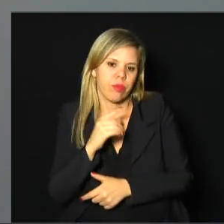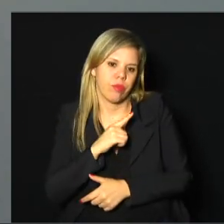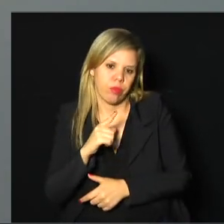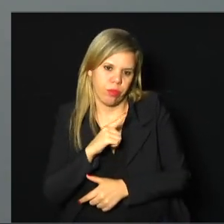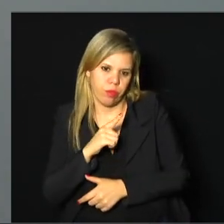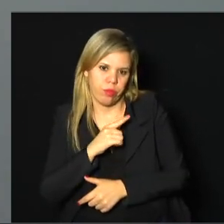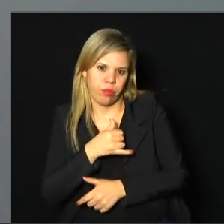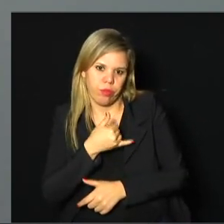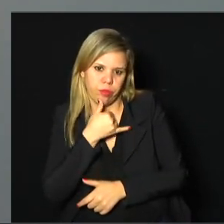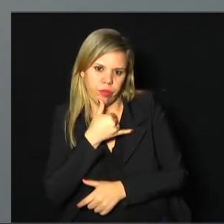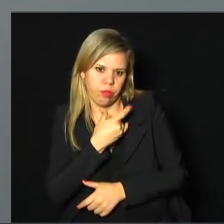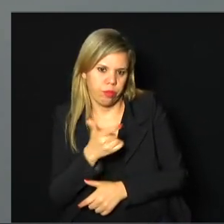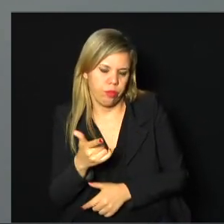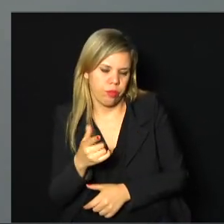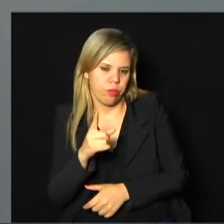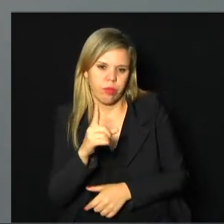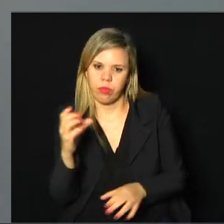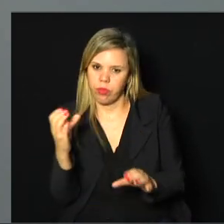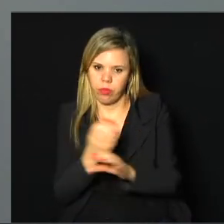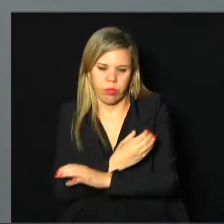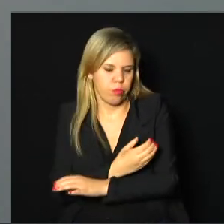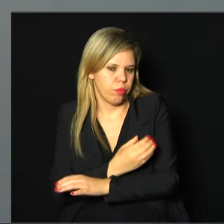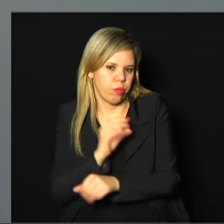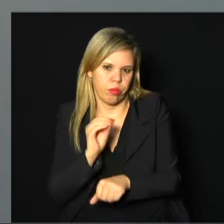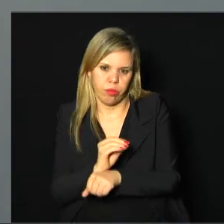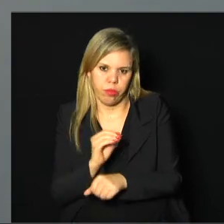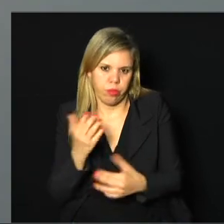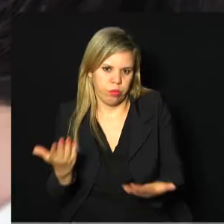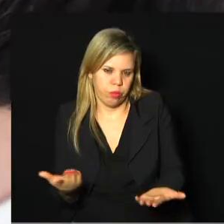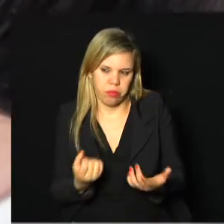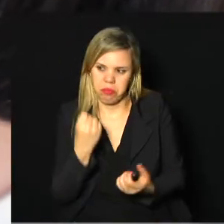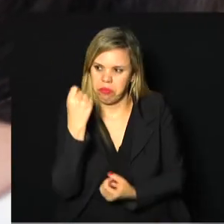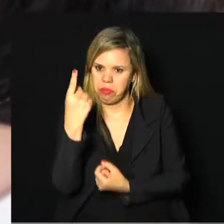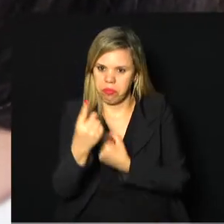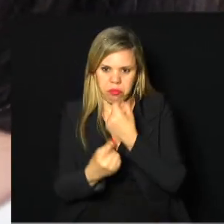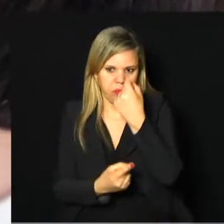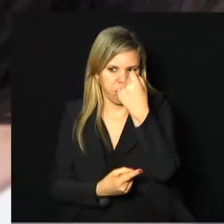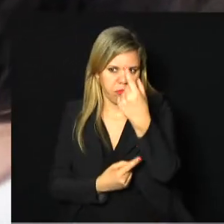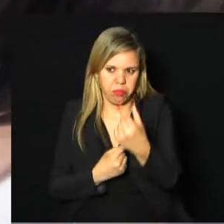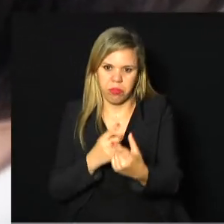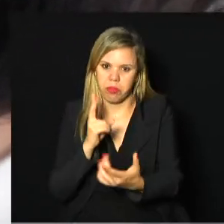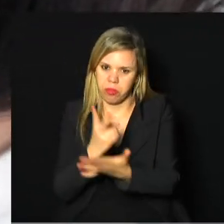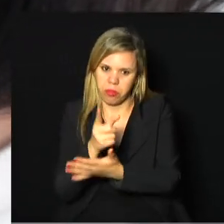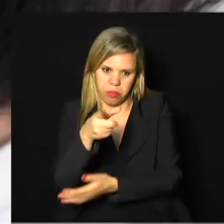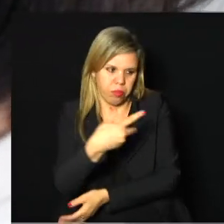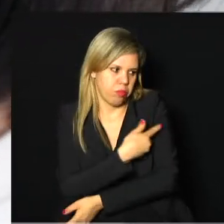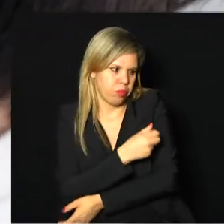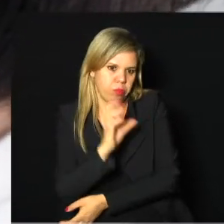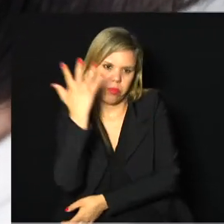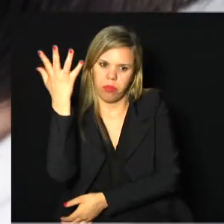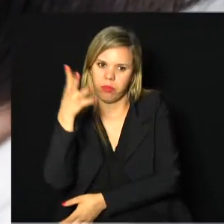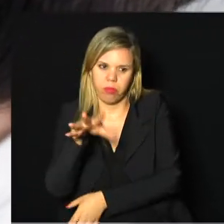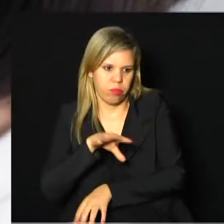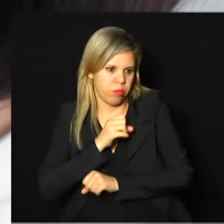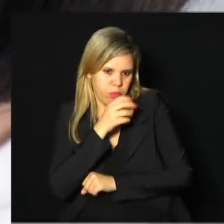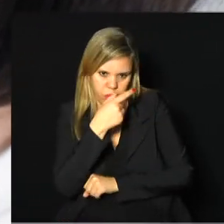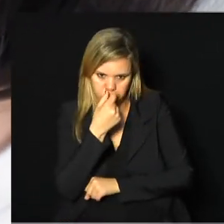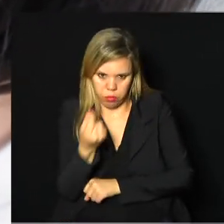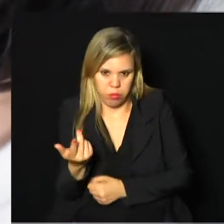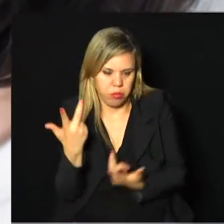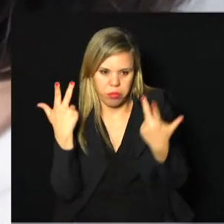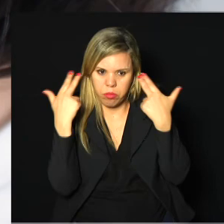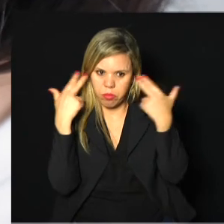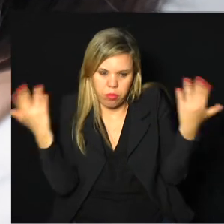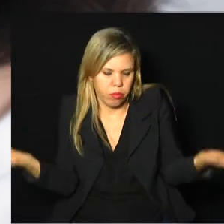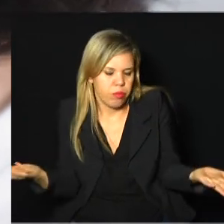de eu ter, mas infelizmente ela não dá 100% de proteção. Então, eventualmente, mesmo que vacinado, eu posso ficar